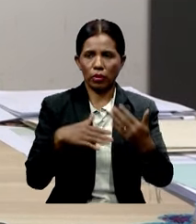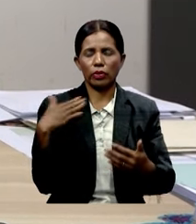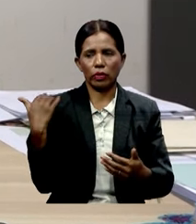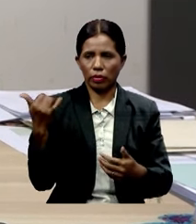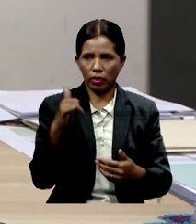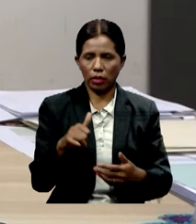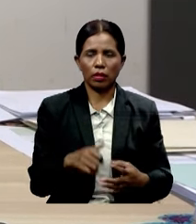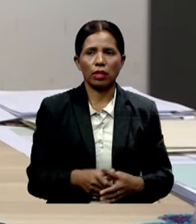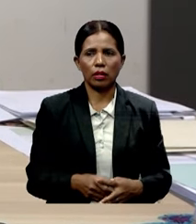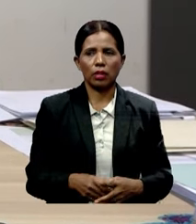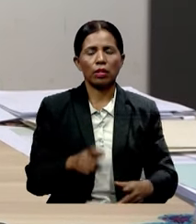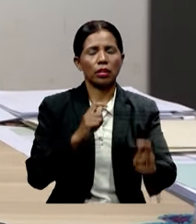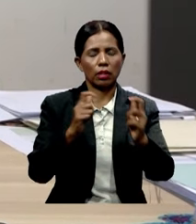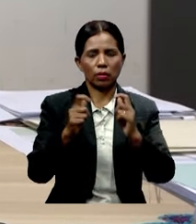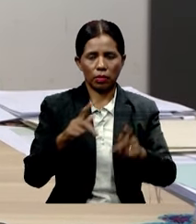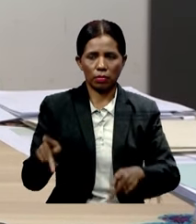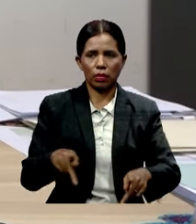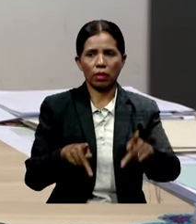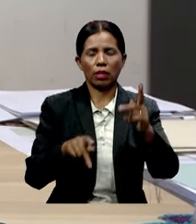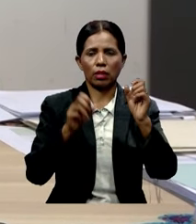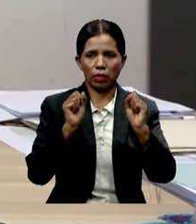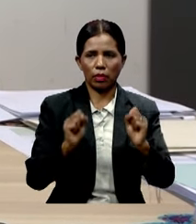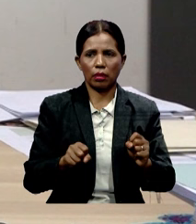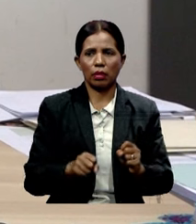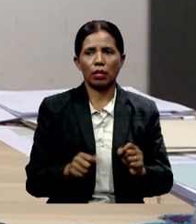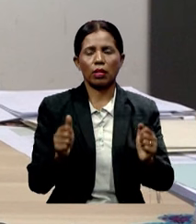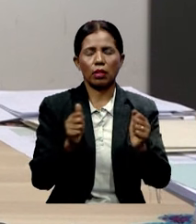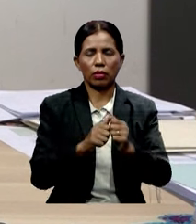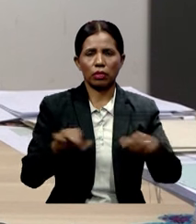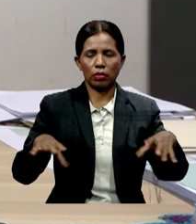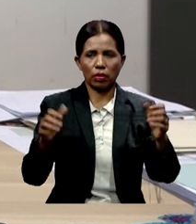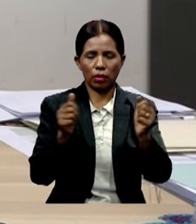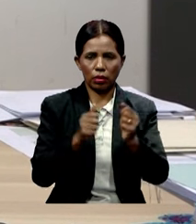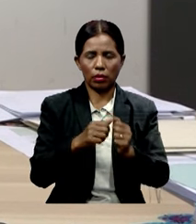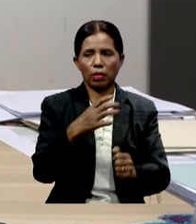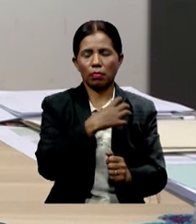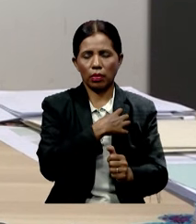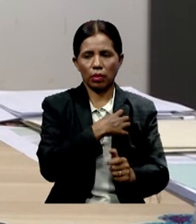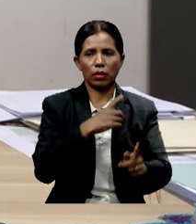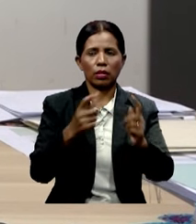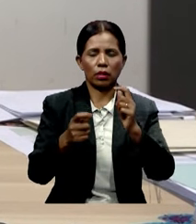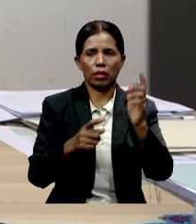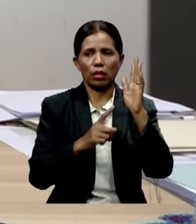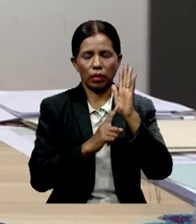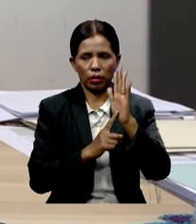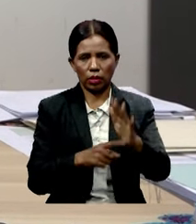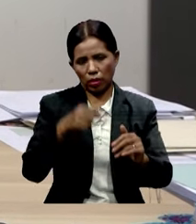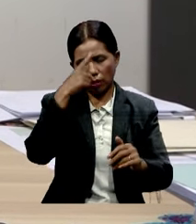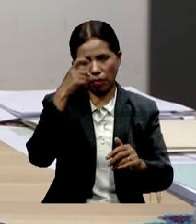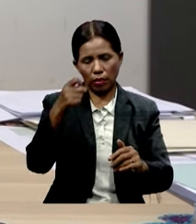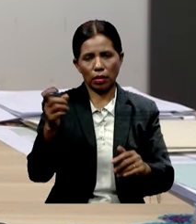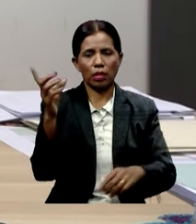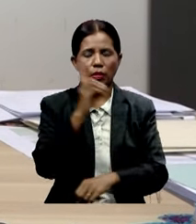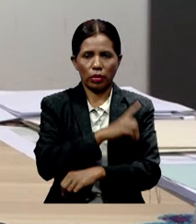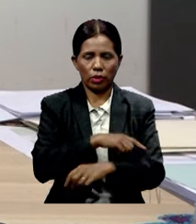sira, transporte public sira, atubele, coopera ba ia polícia trânsito ni aviso ne. Tamane mak lorong